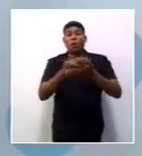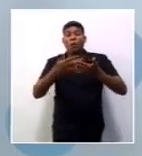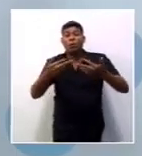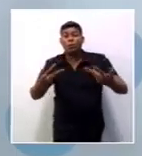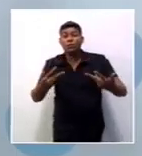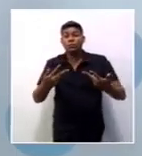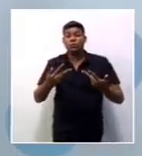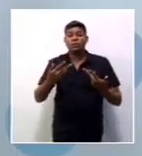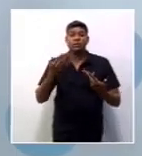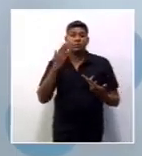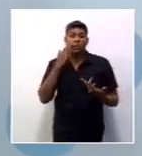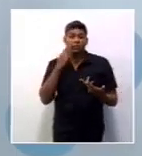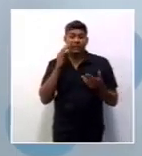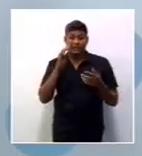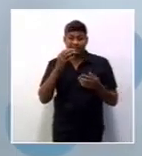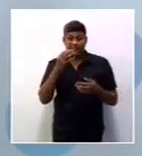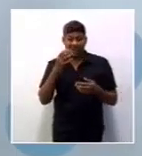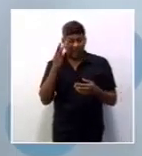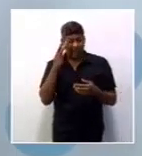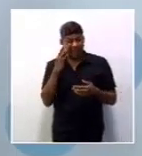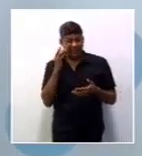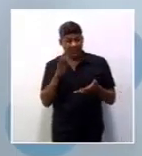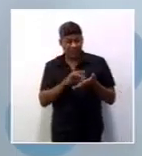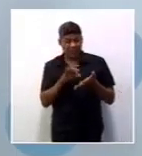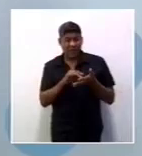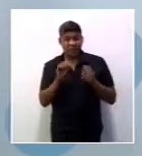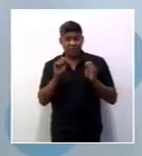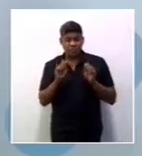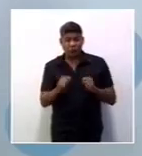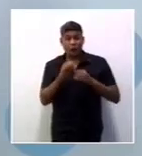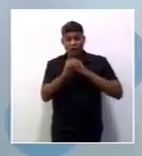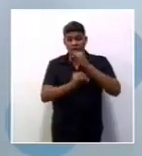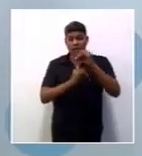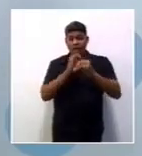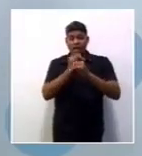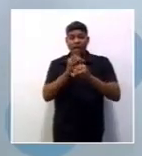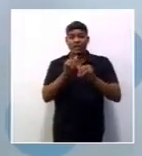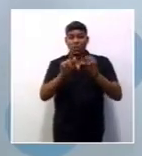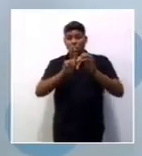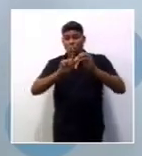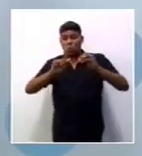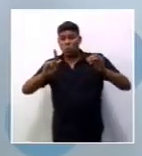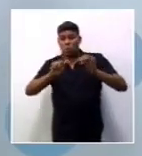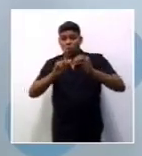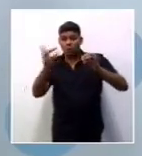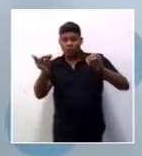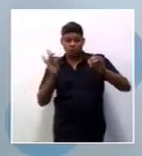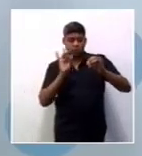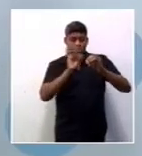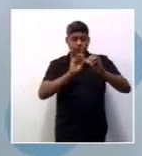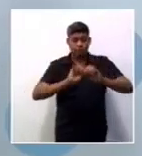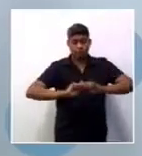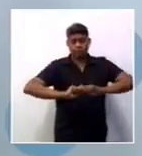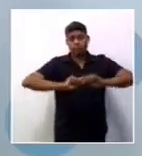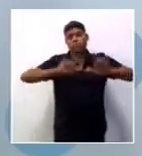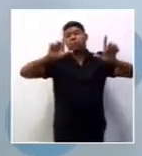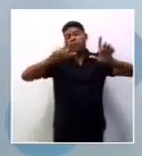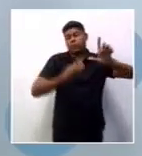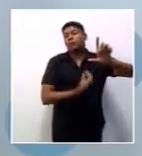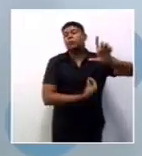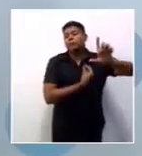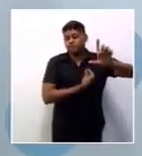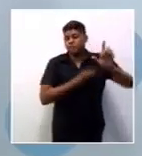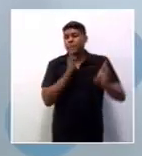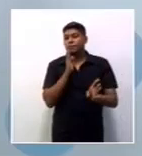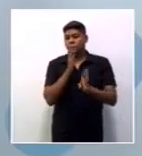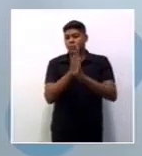mas será que é verdade? Você pode jogar na internet, em artigos científicos e outros lugares, que você também vai